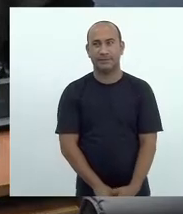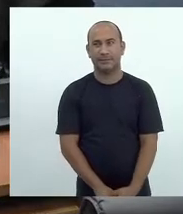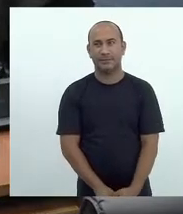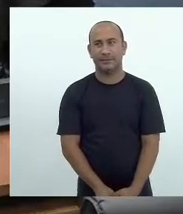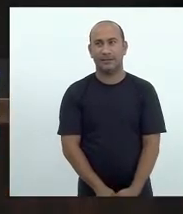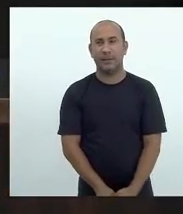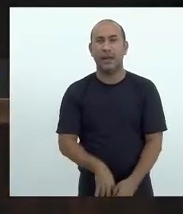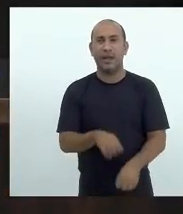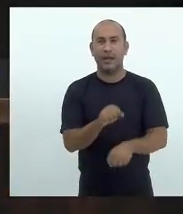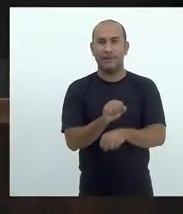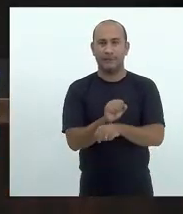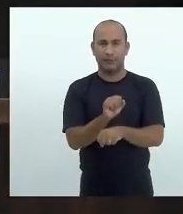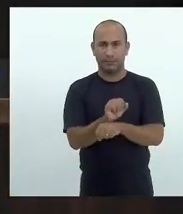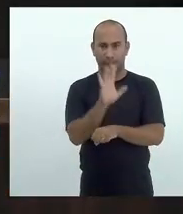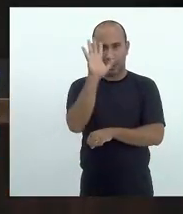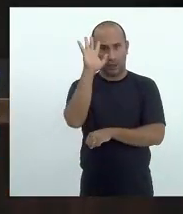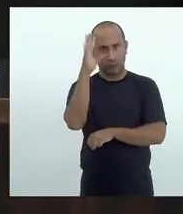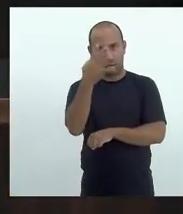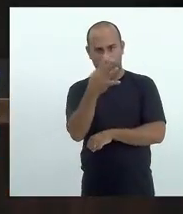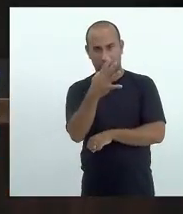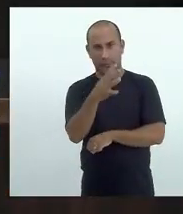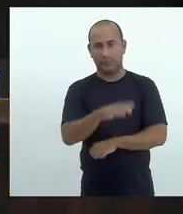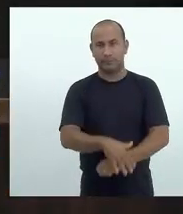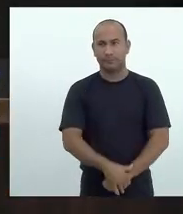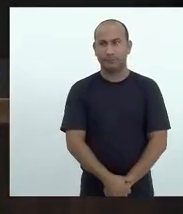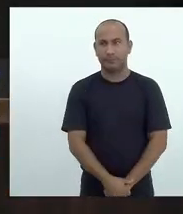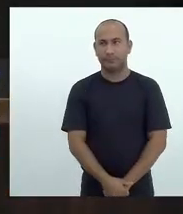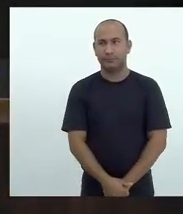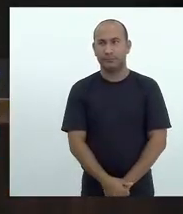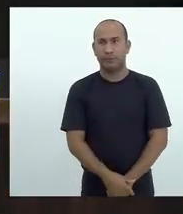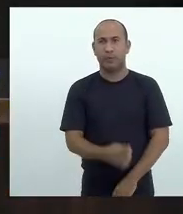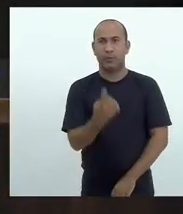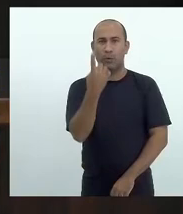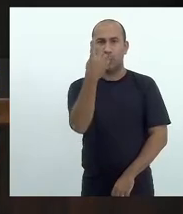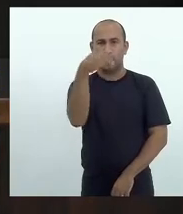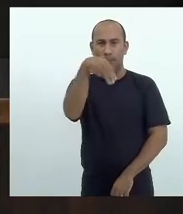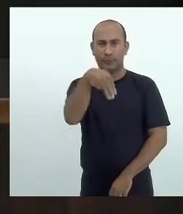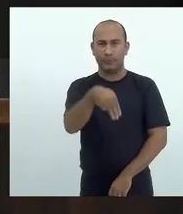Então vamos aguardar a solução da no minuto.